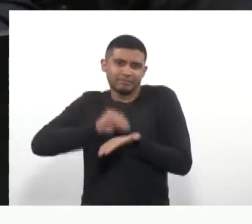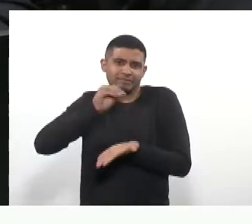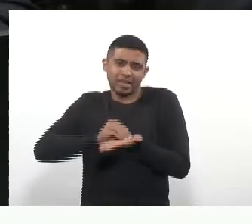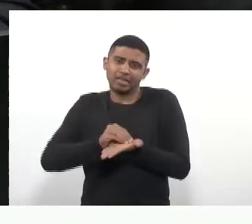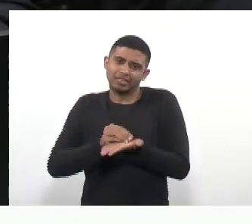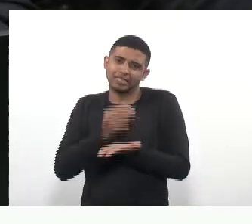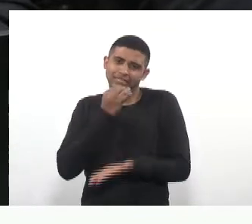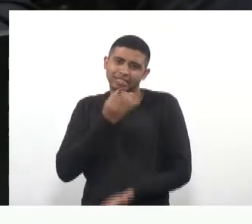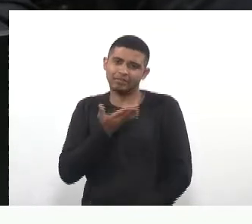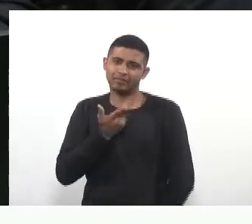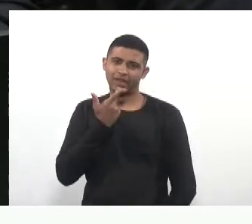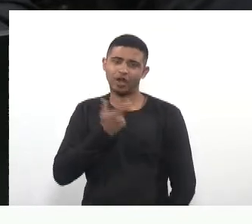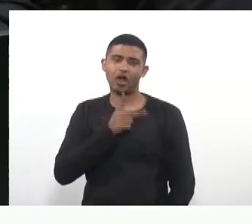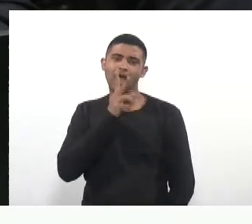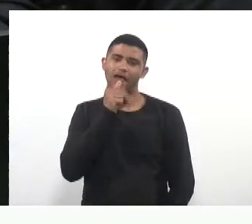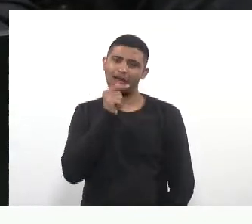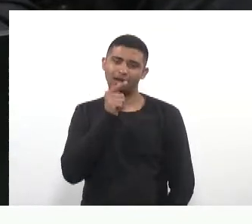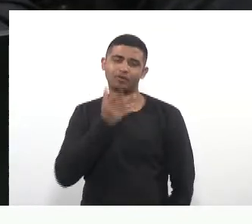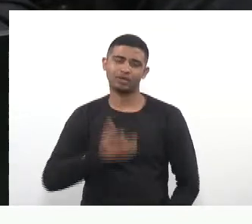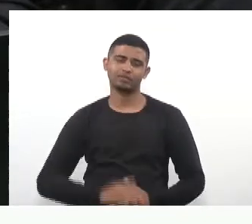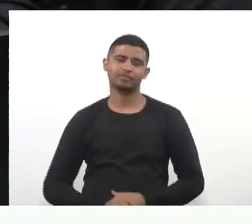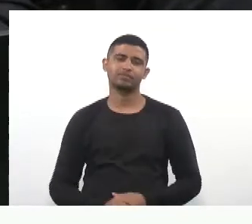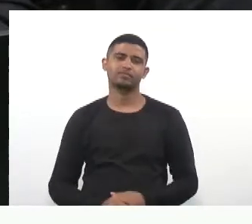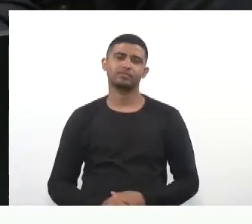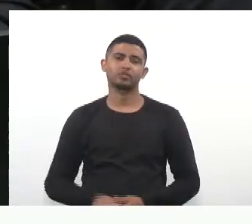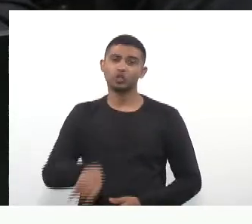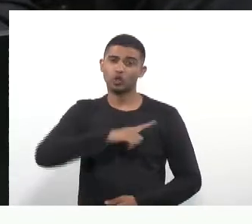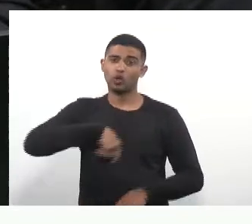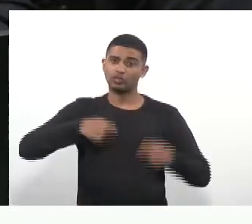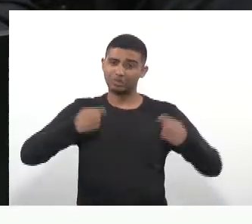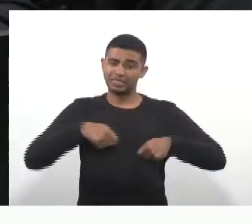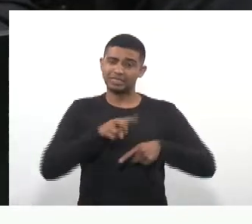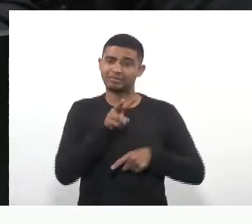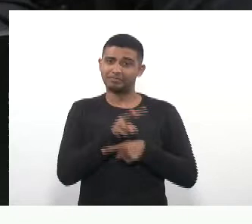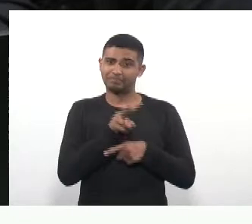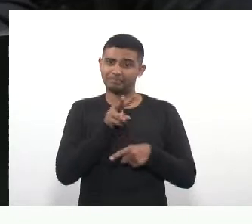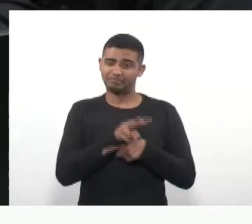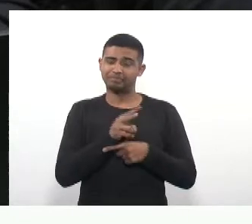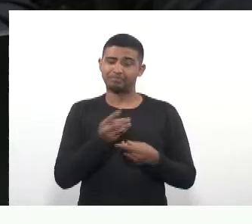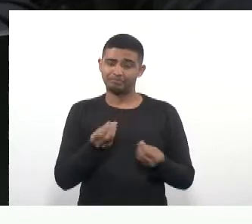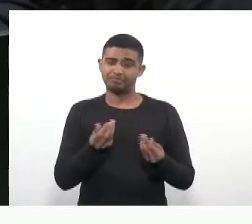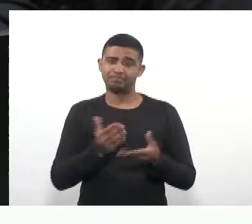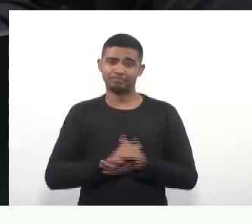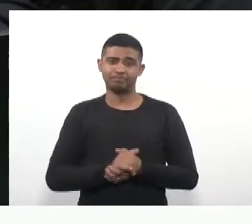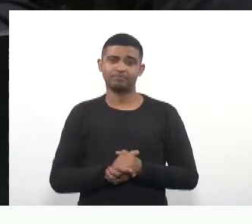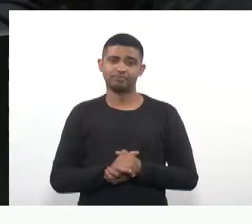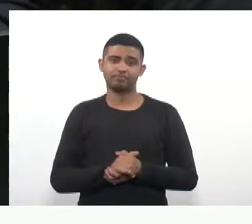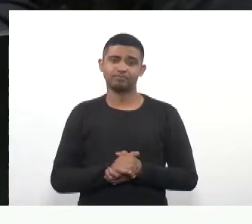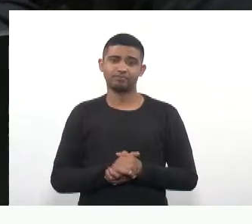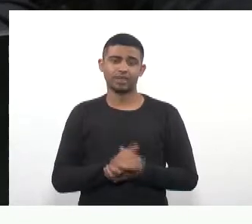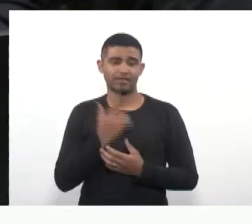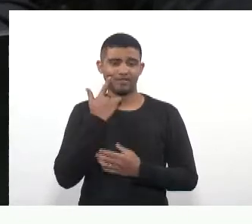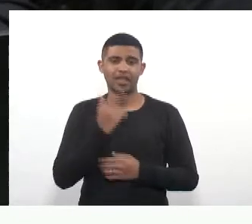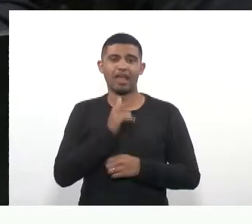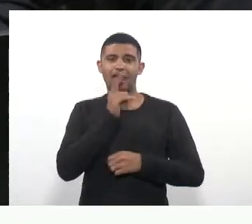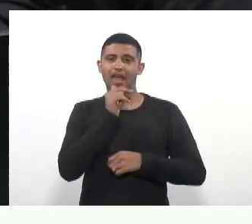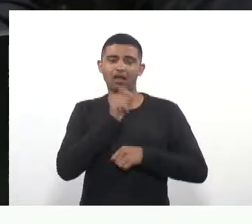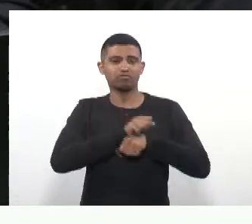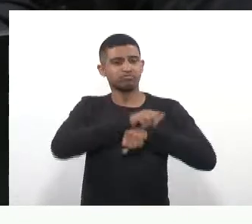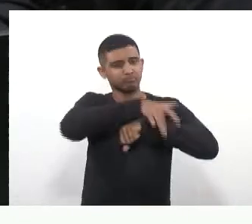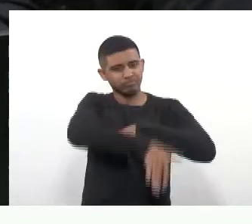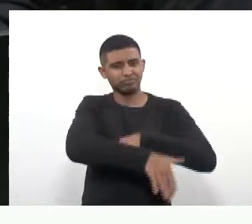A gente tem que preservar, né, os nossos recursos naturais e a